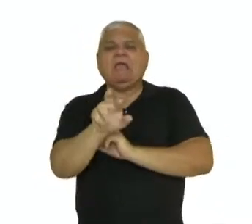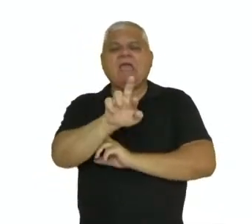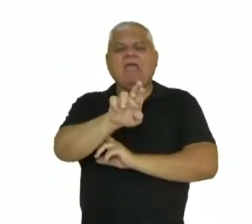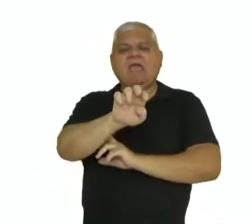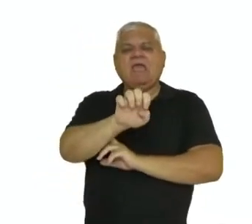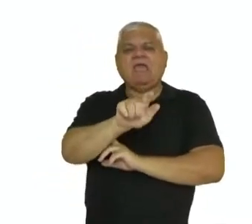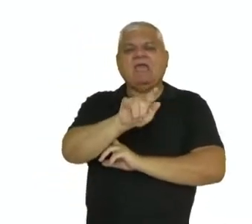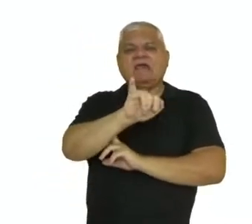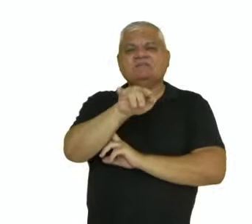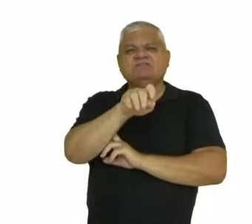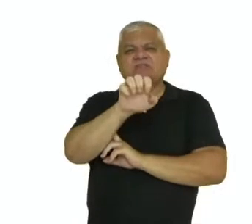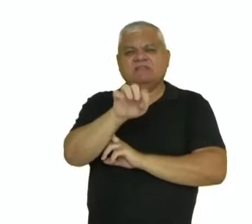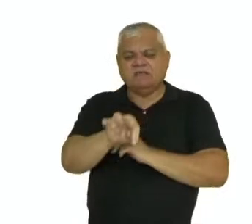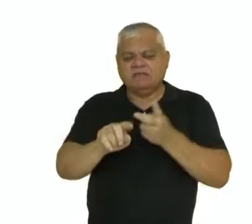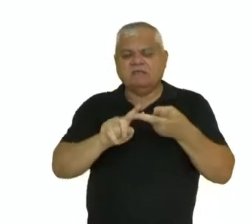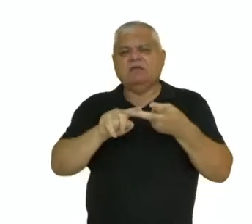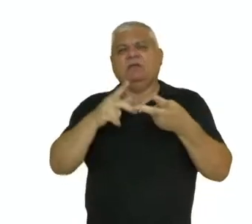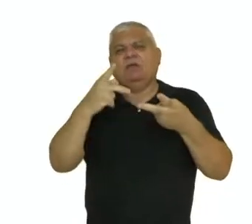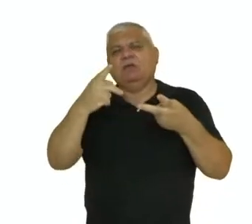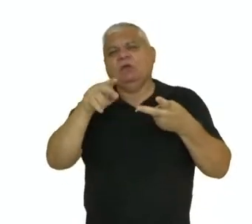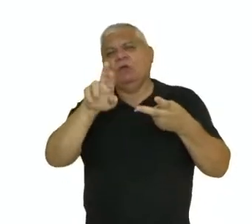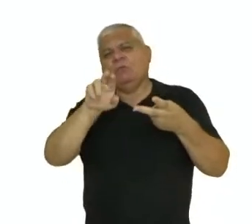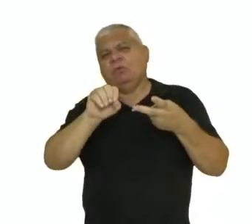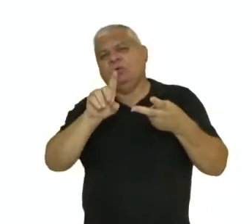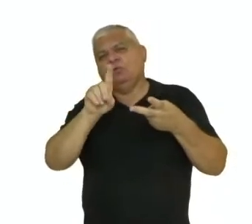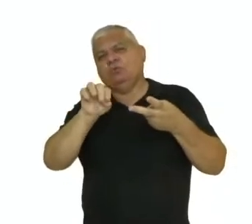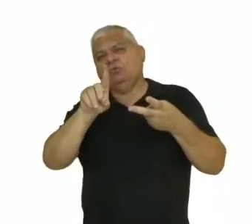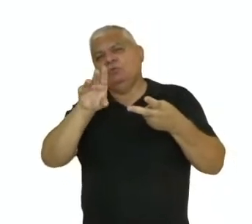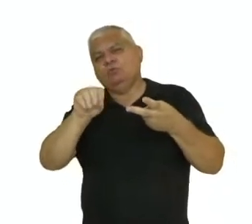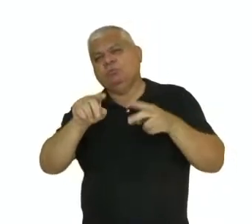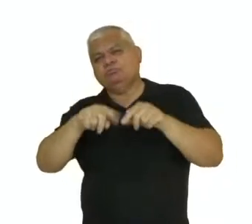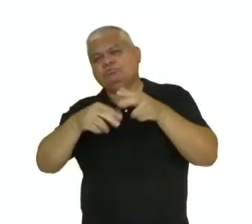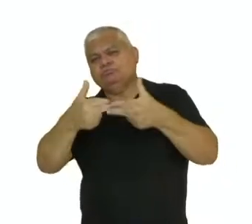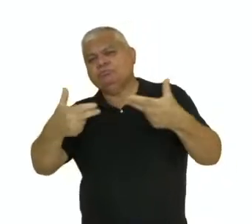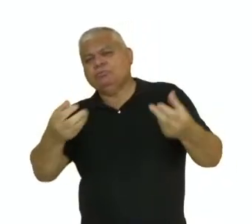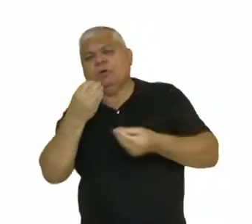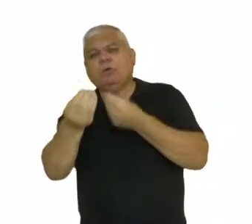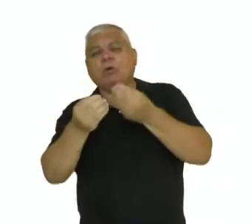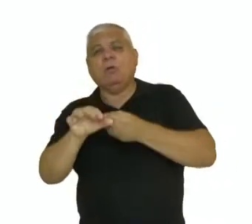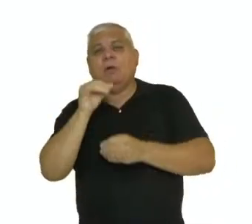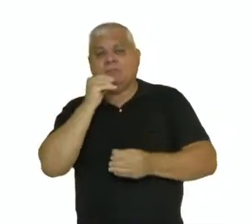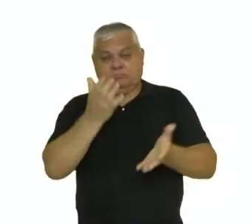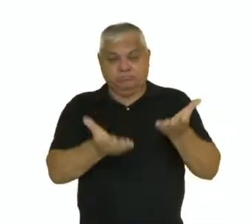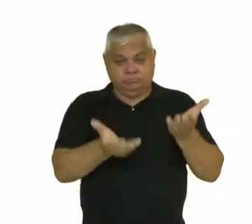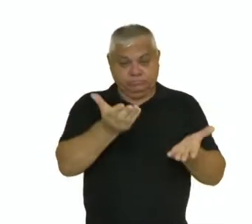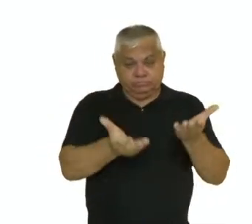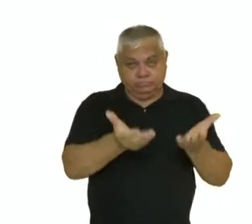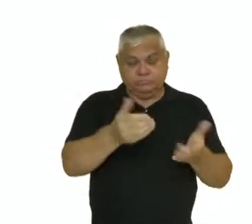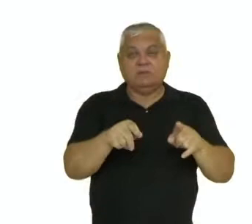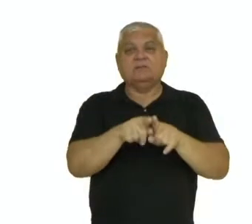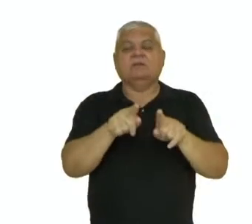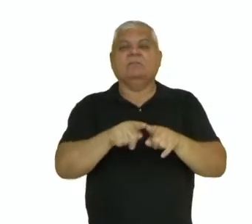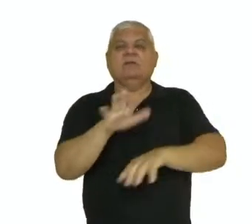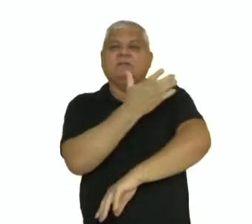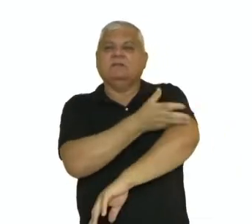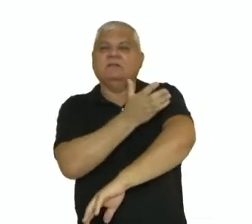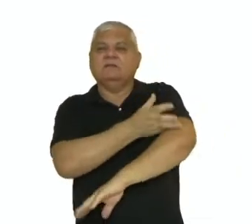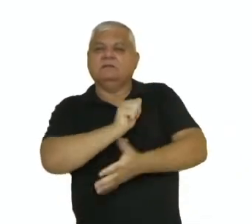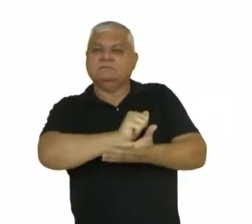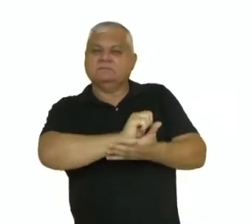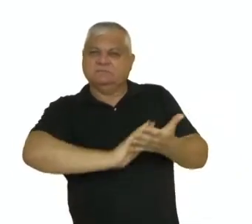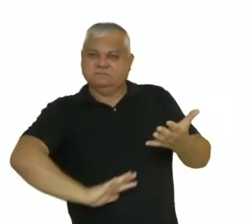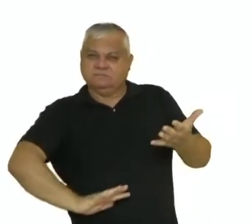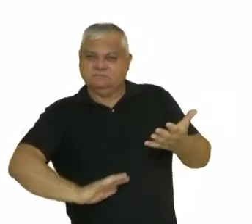os produtos, aprender como ocorre o balanceamento químico de uma equação química e praticar o conhecimento com atividades